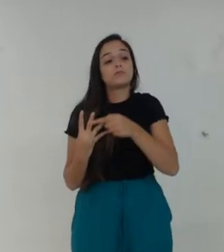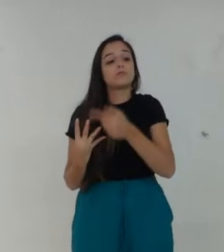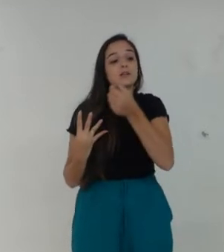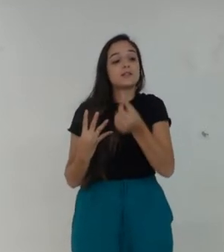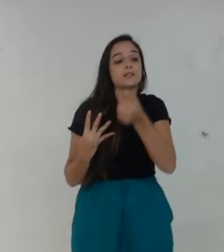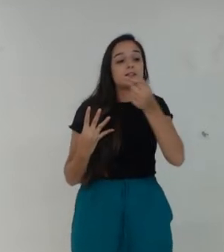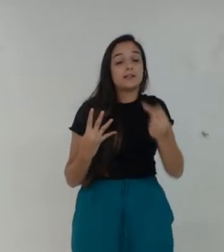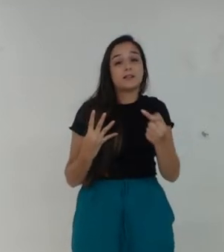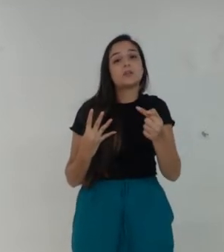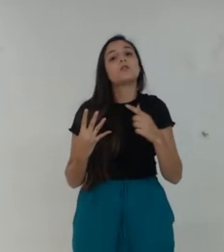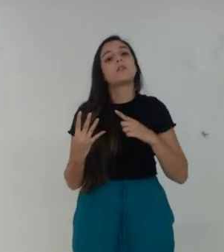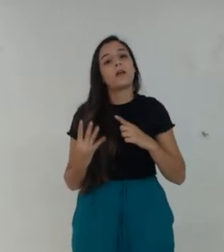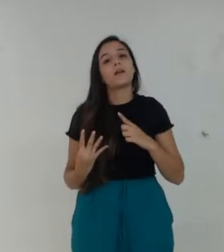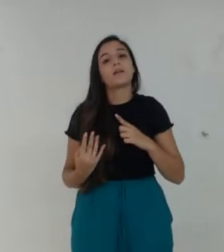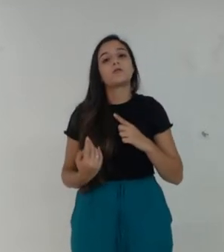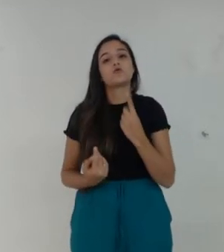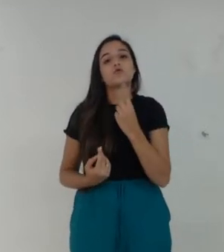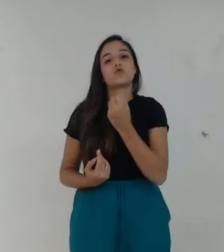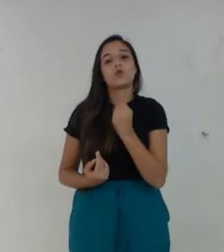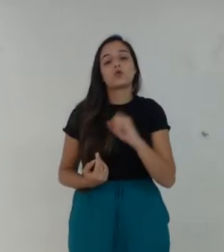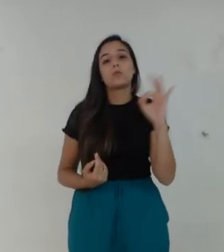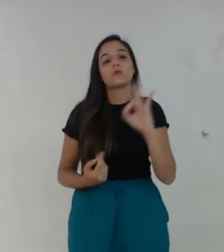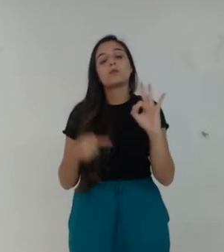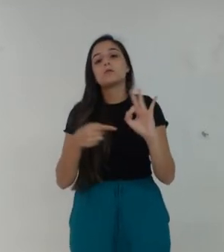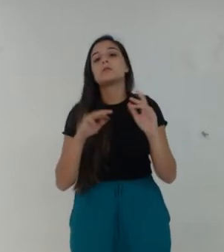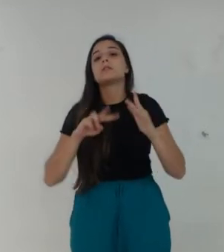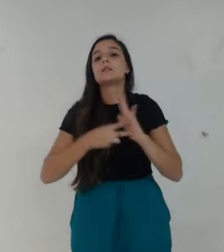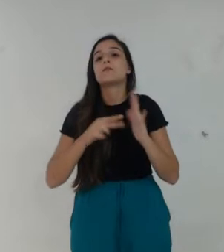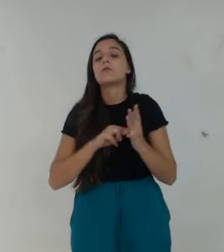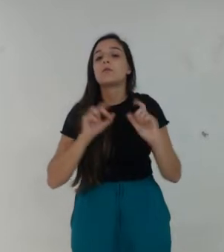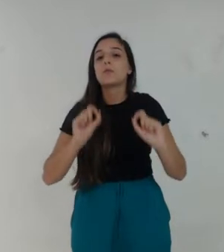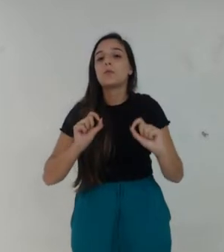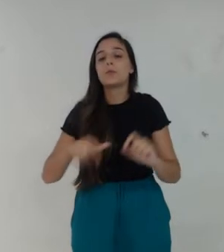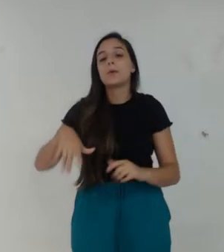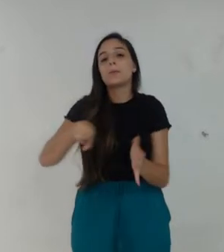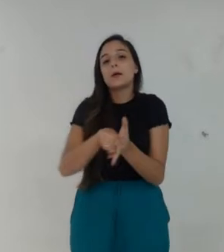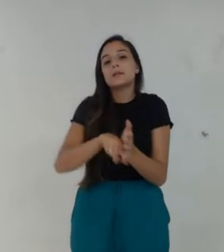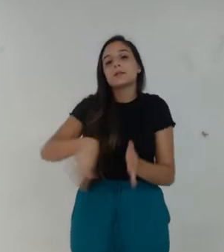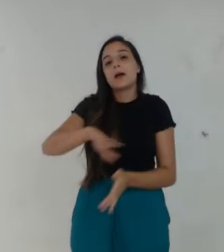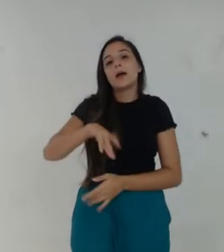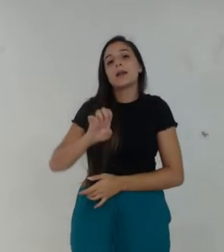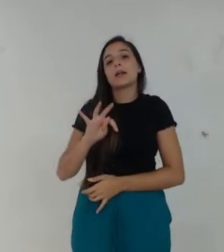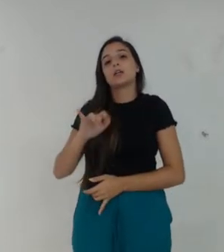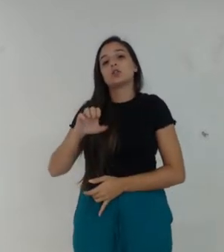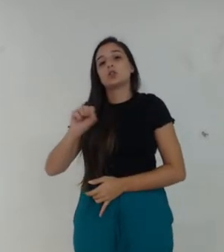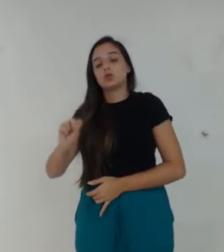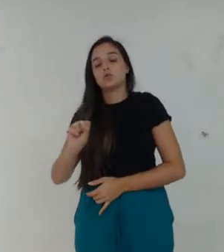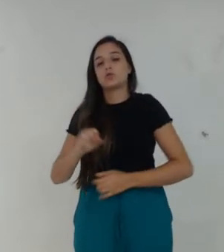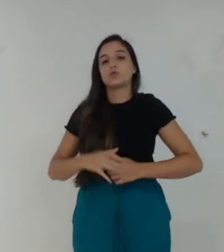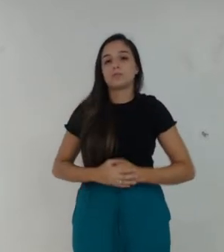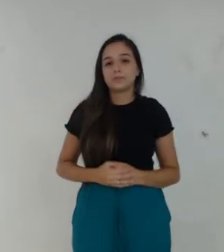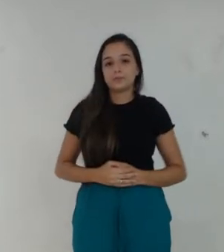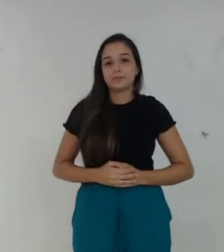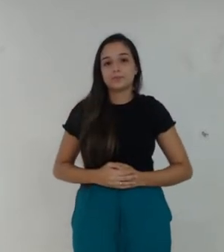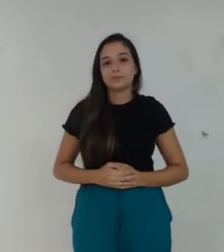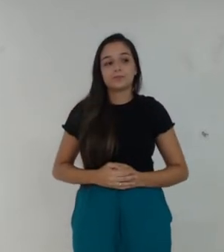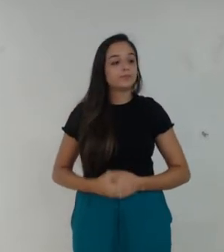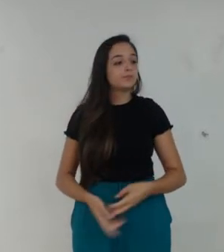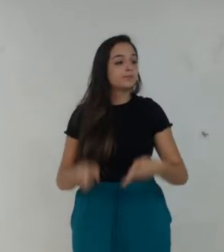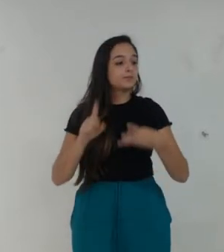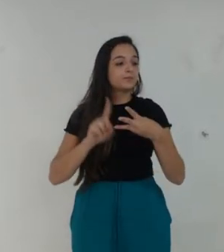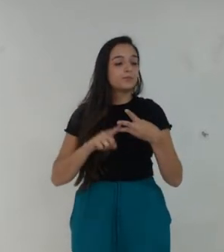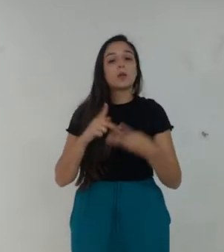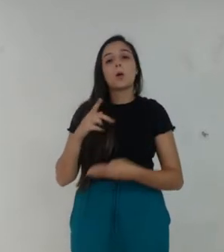18,4%, né, mais de 18%, correspondem a pesquisas no campo dos etíos. No pós-trad, das